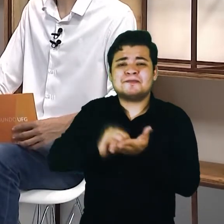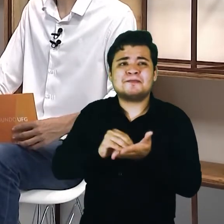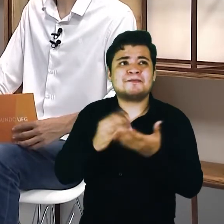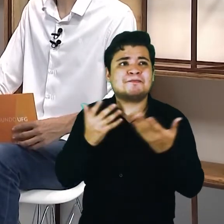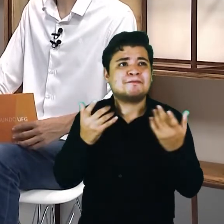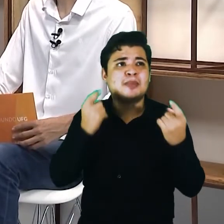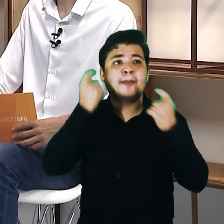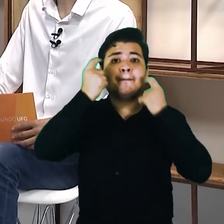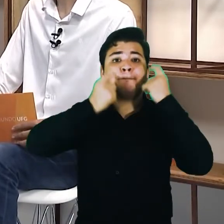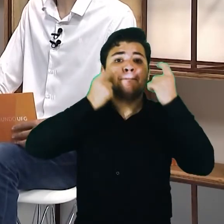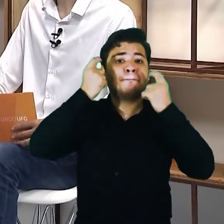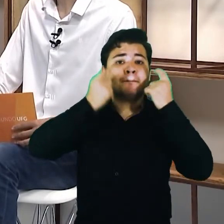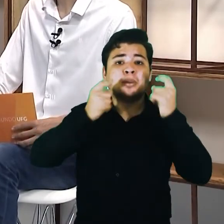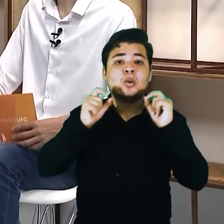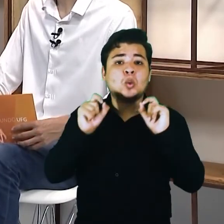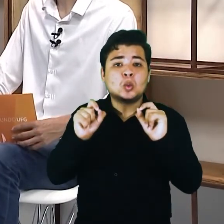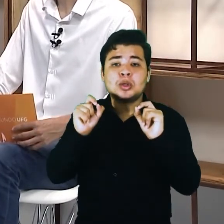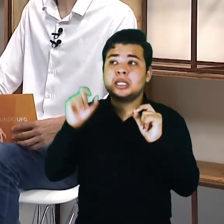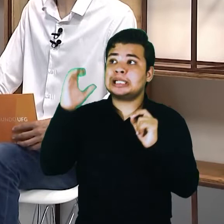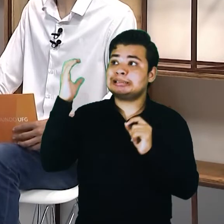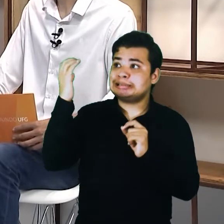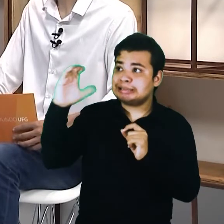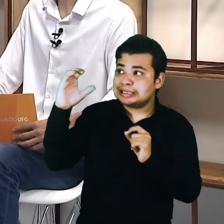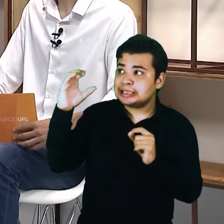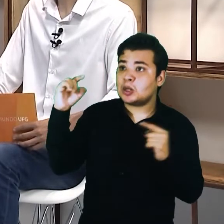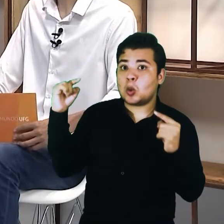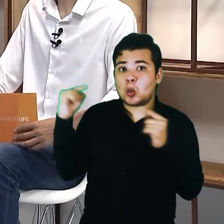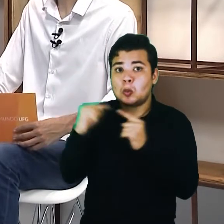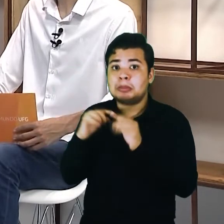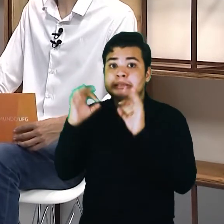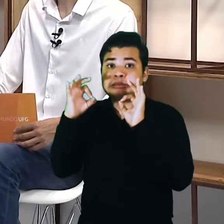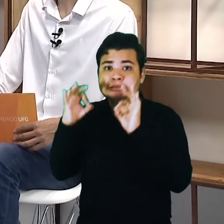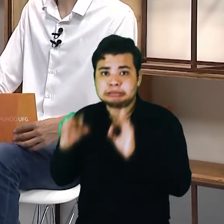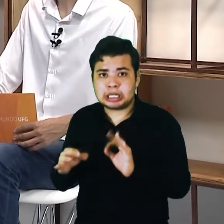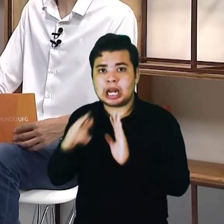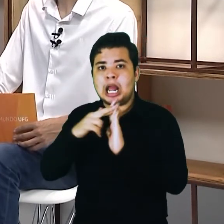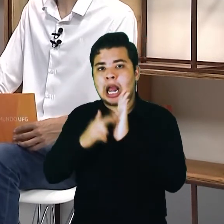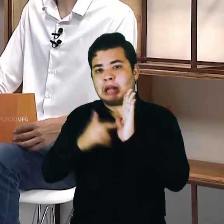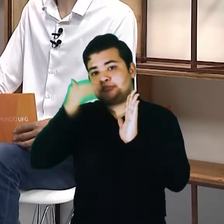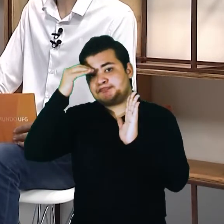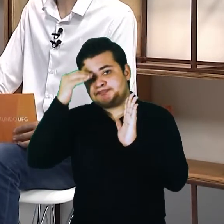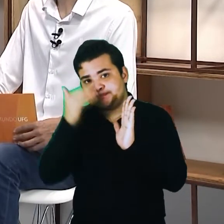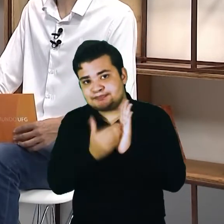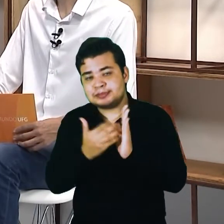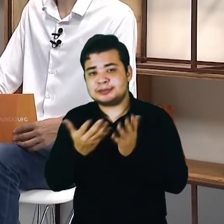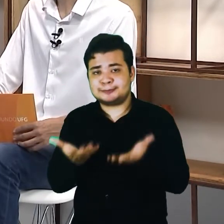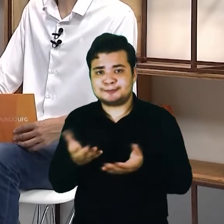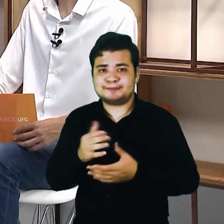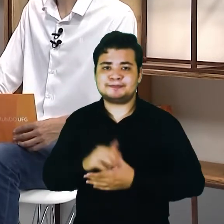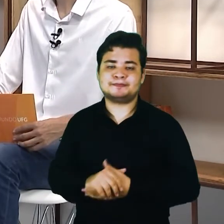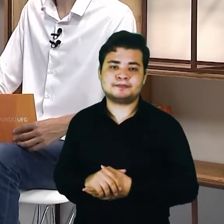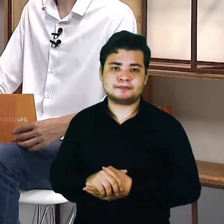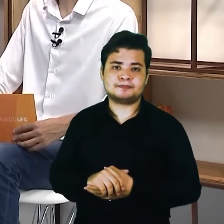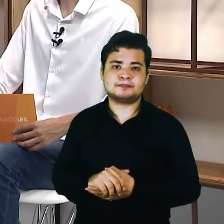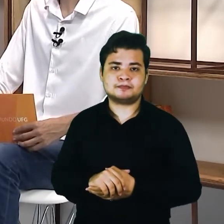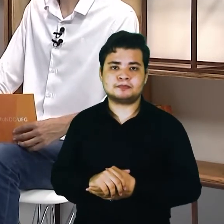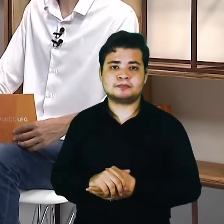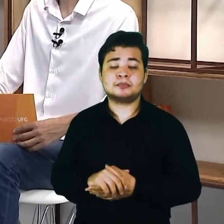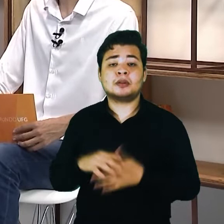preocupação de ser cientificamente correto, e ele utiliza. E aí é o que eu falei, vai